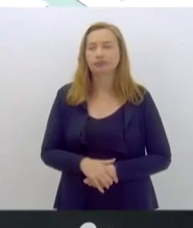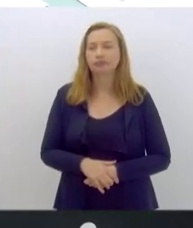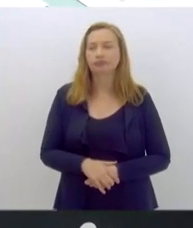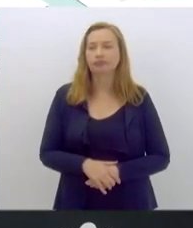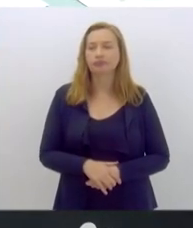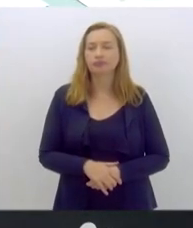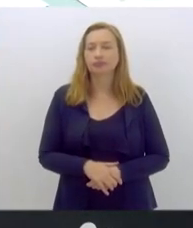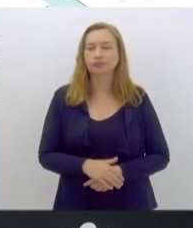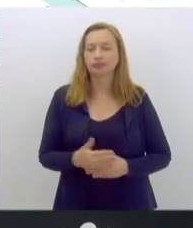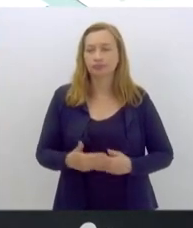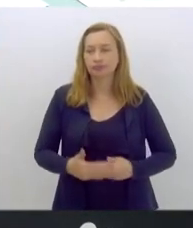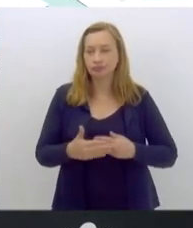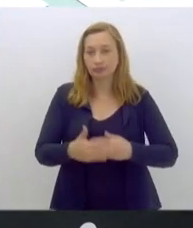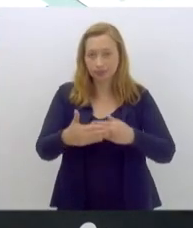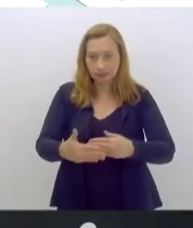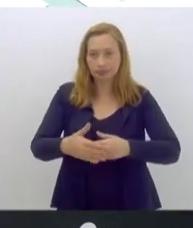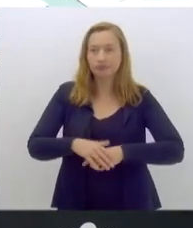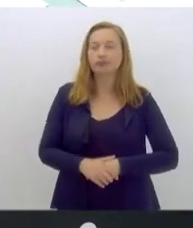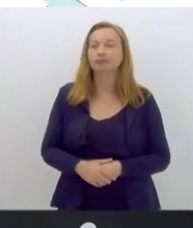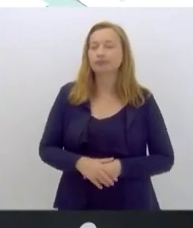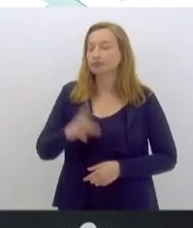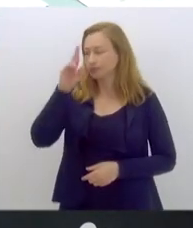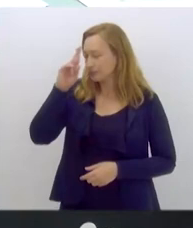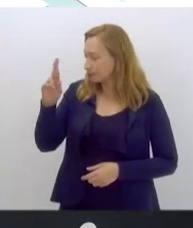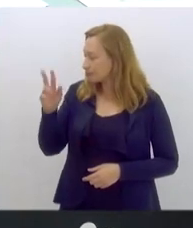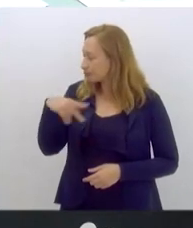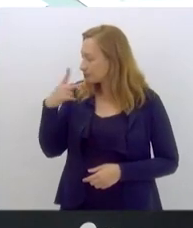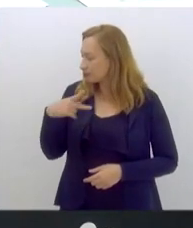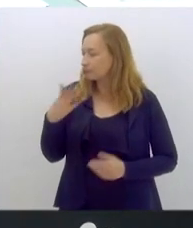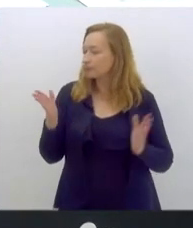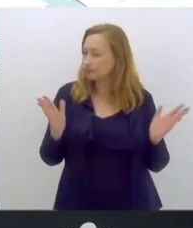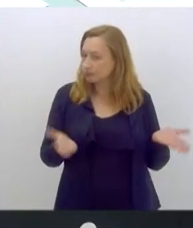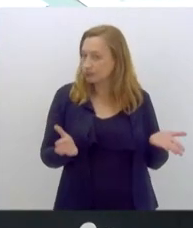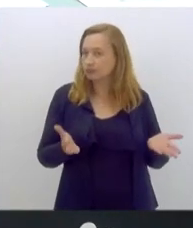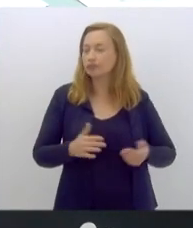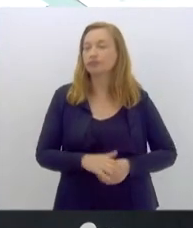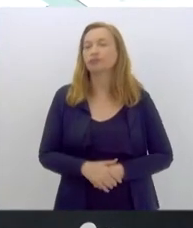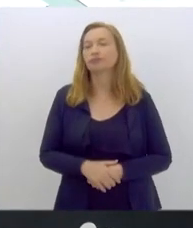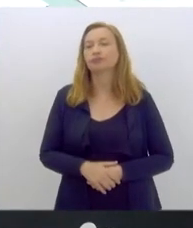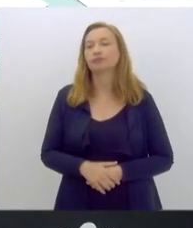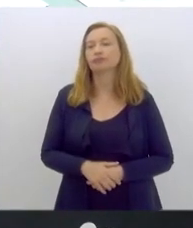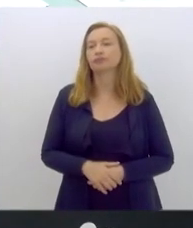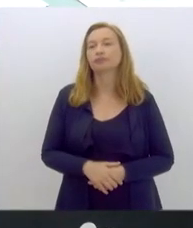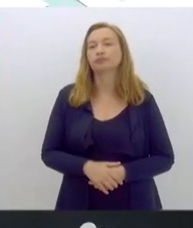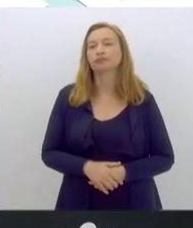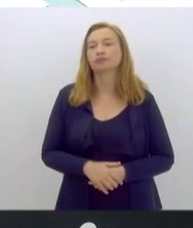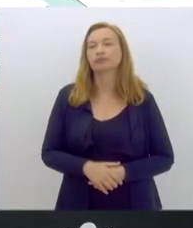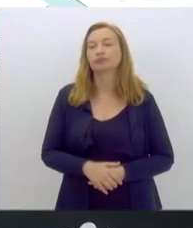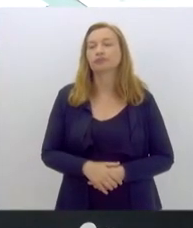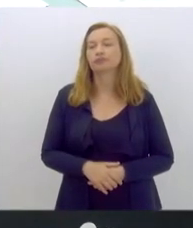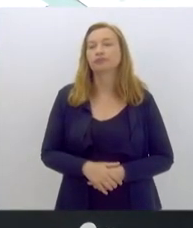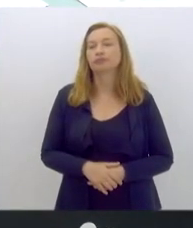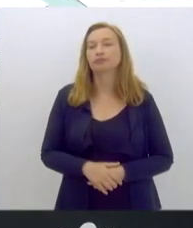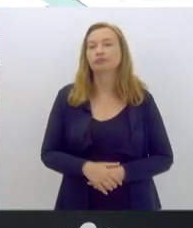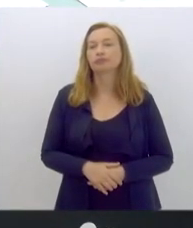um avanço que o Senhor nos trouxe no dia de hoje de